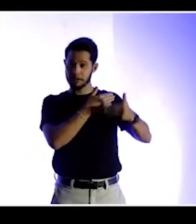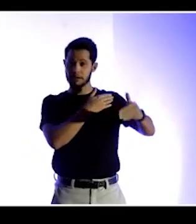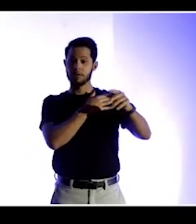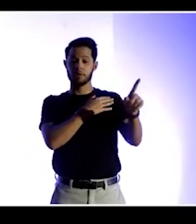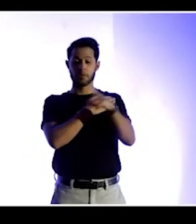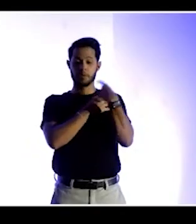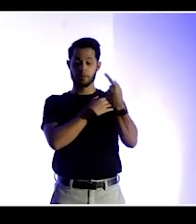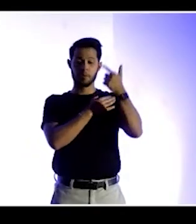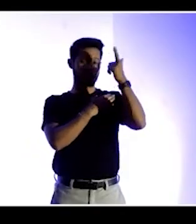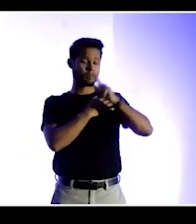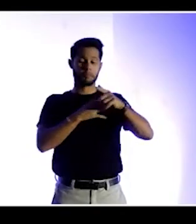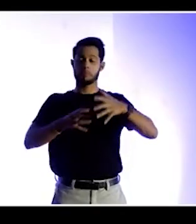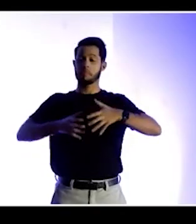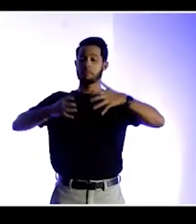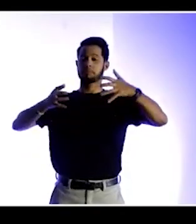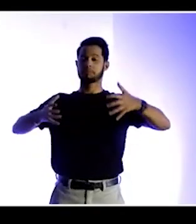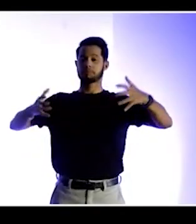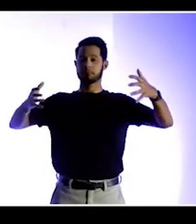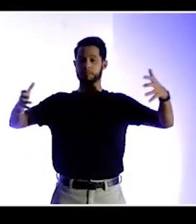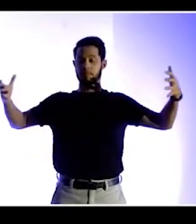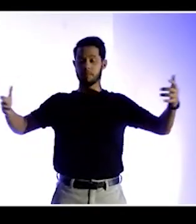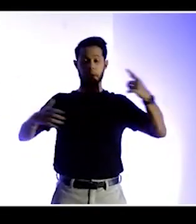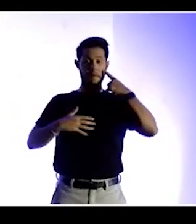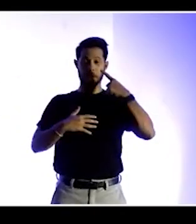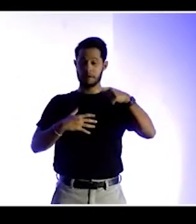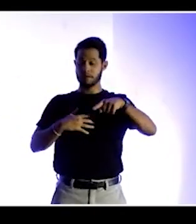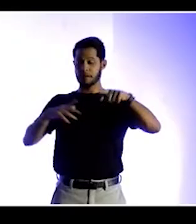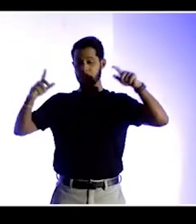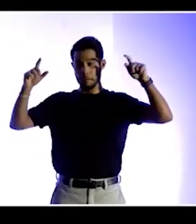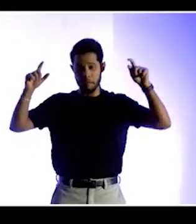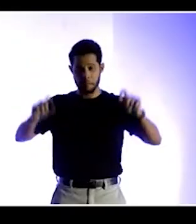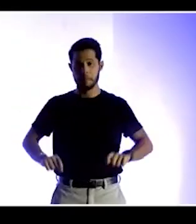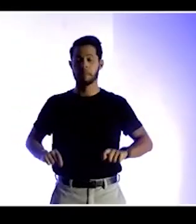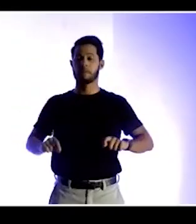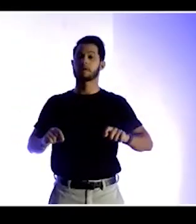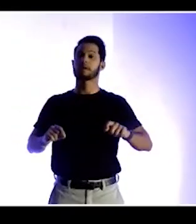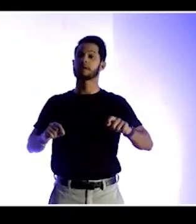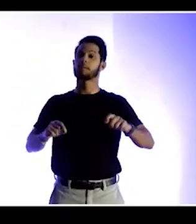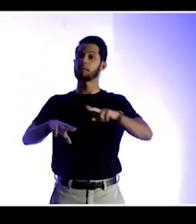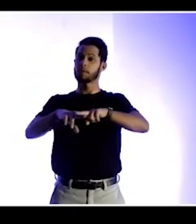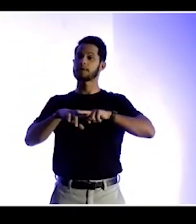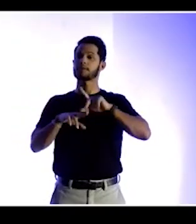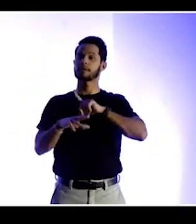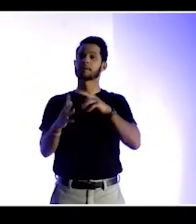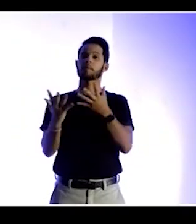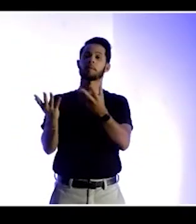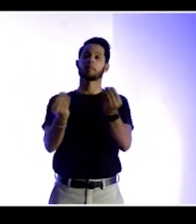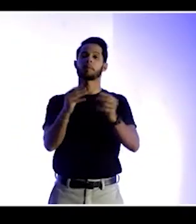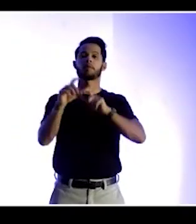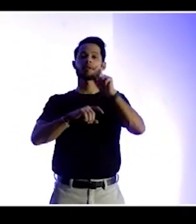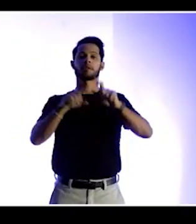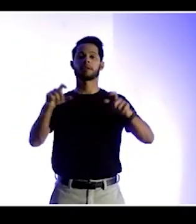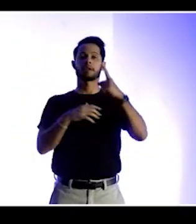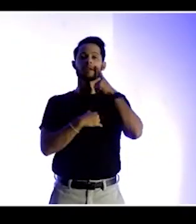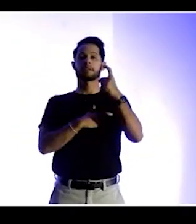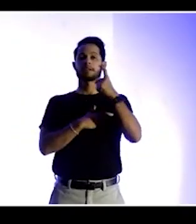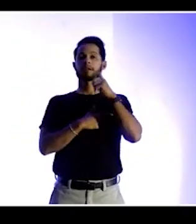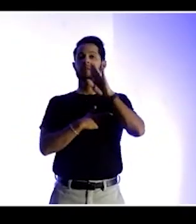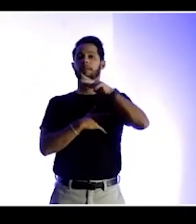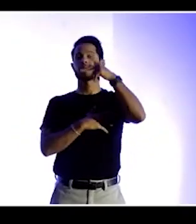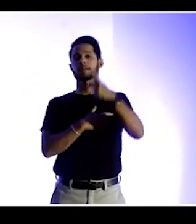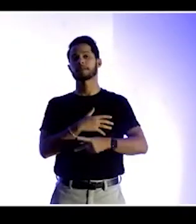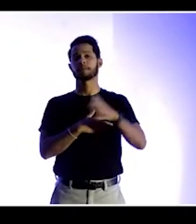2 terawatts. Então, vê o tamanho do potencial aqui e por que tem tanta gente interessada nisso. Mas não faz muito sentido num país como o